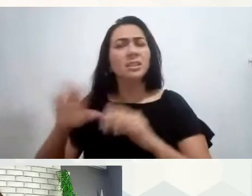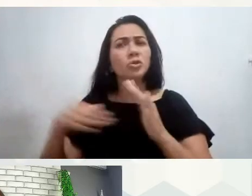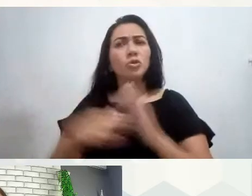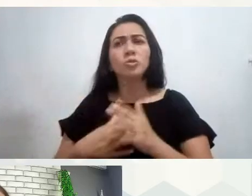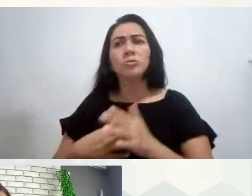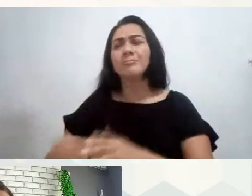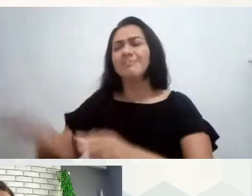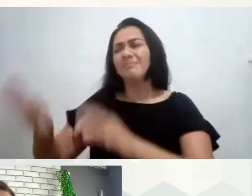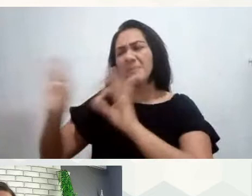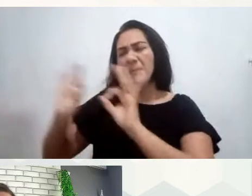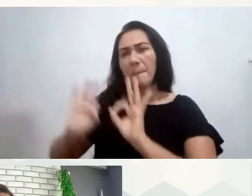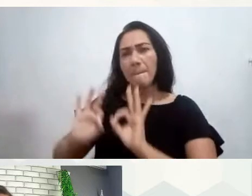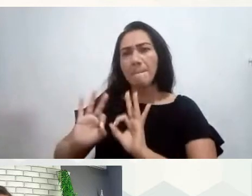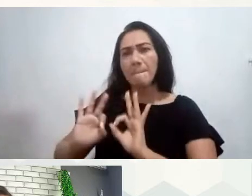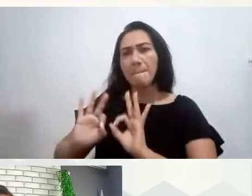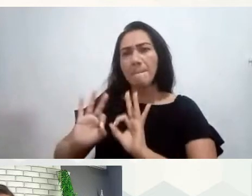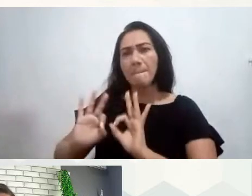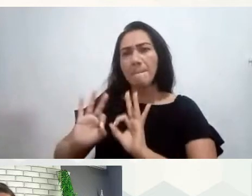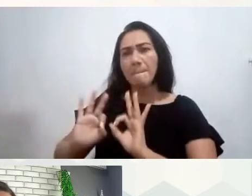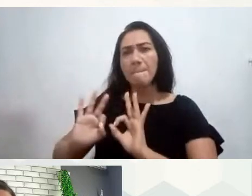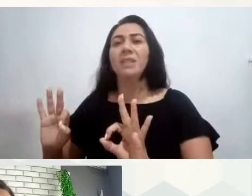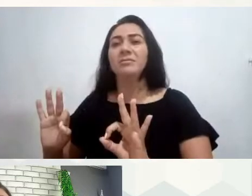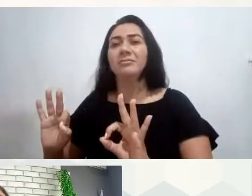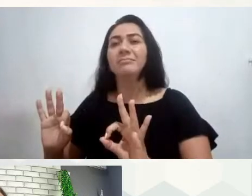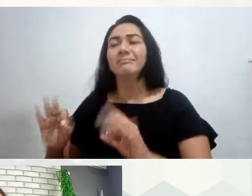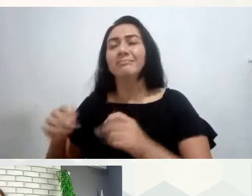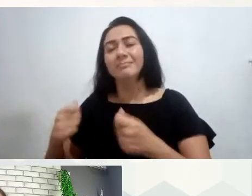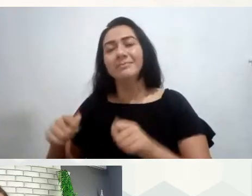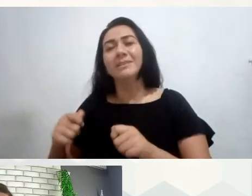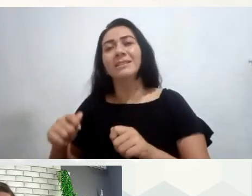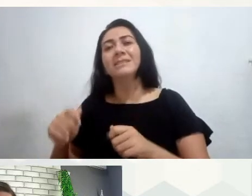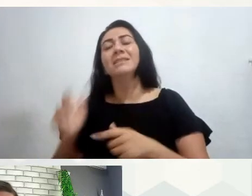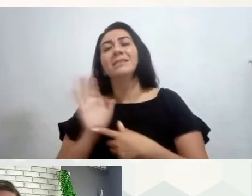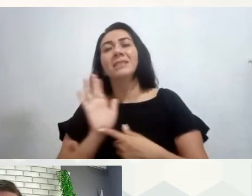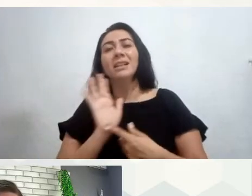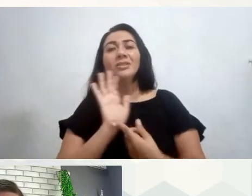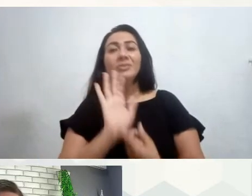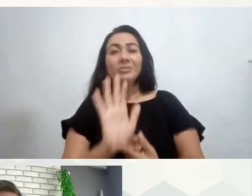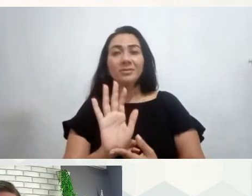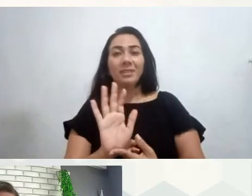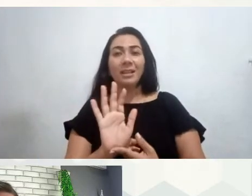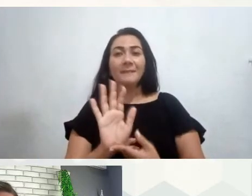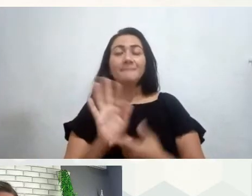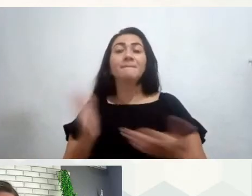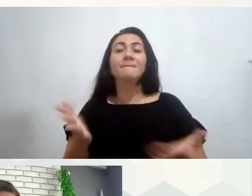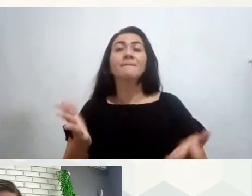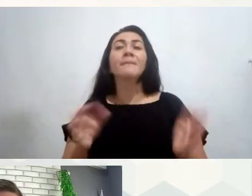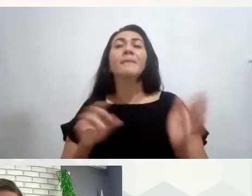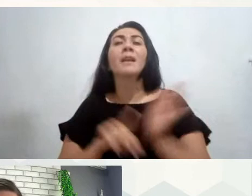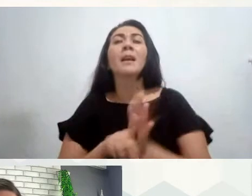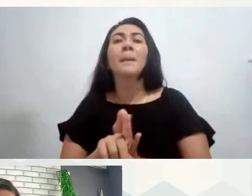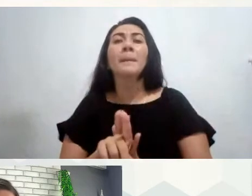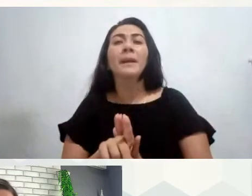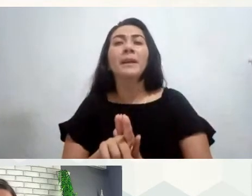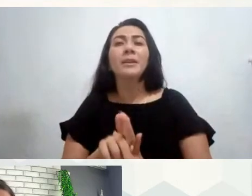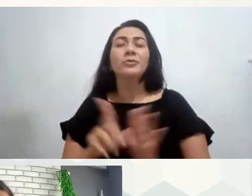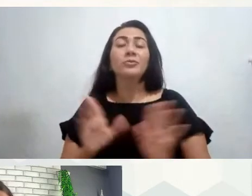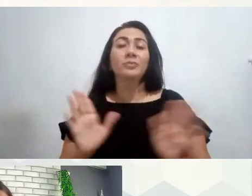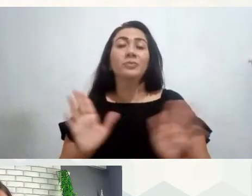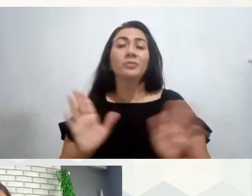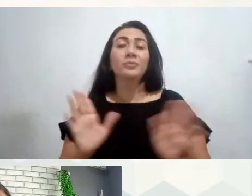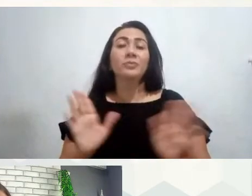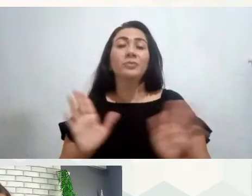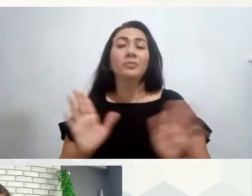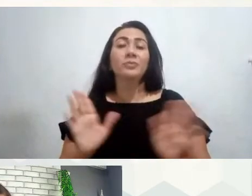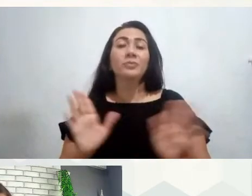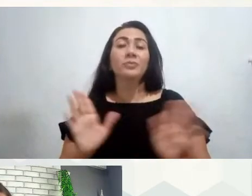fazer, não é? Então, a pergunta da Elaine diz o seguinte, minha cara Paola. Paola, poderia passar o site